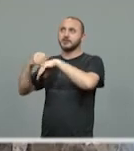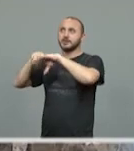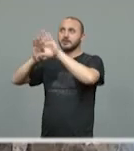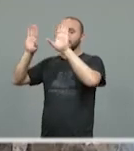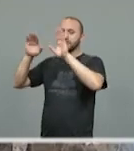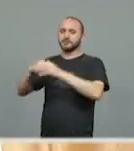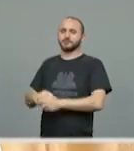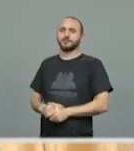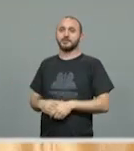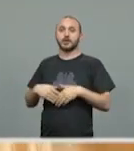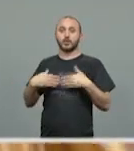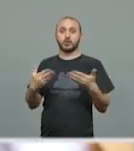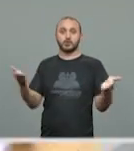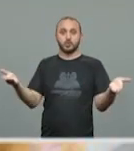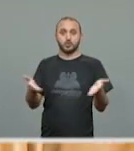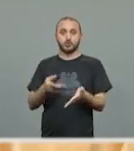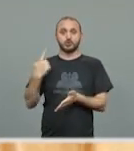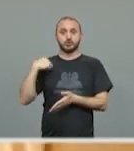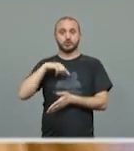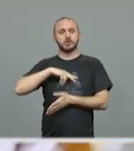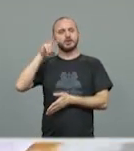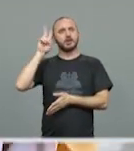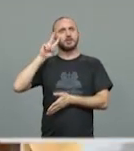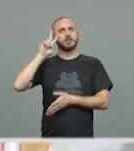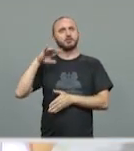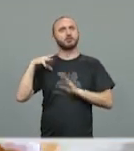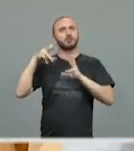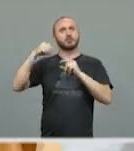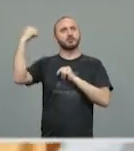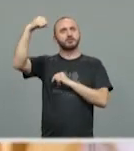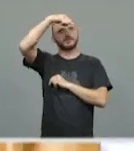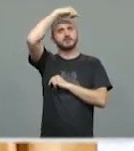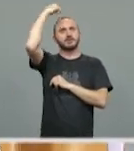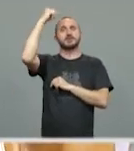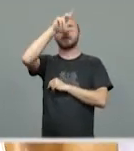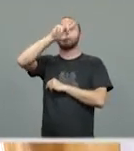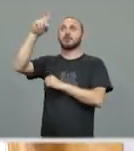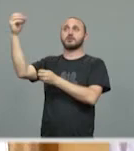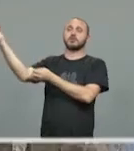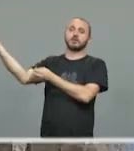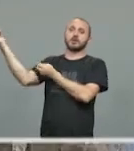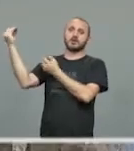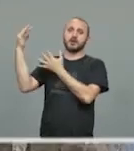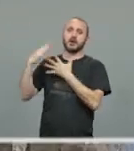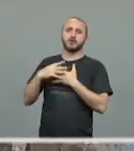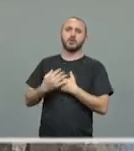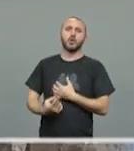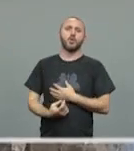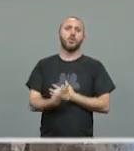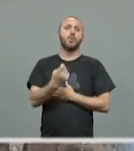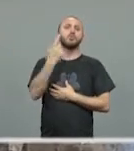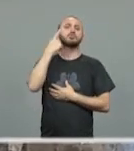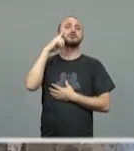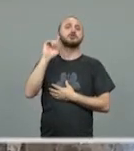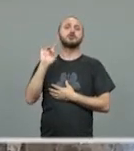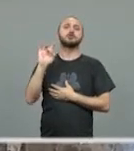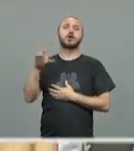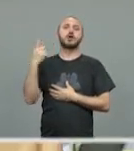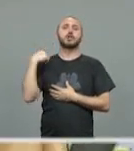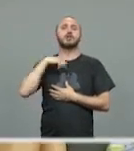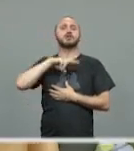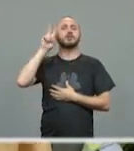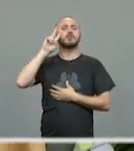Quando hoje celebramos todos os santos e Deus nos dá graça numa única solenidade